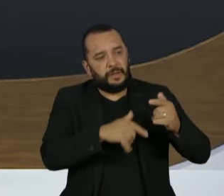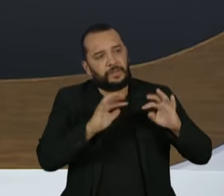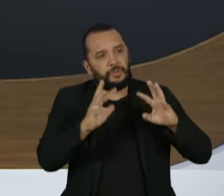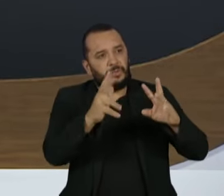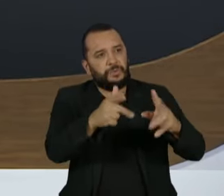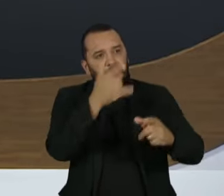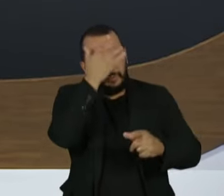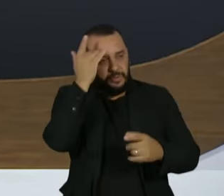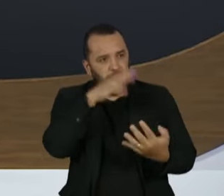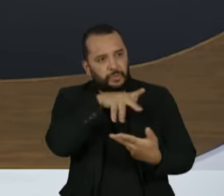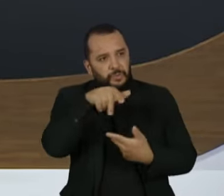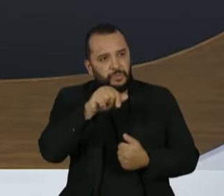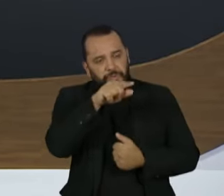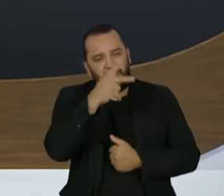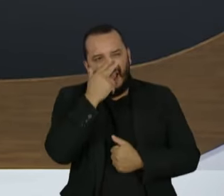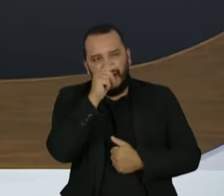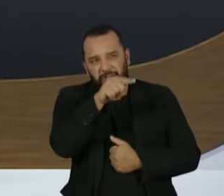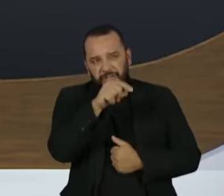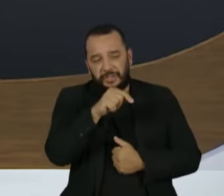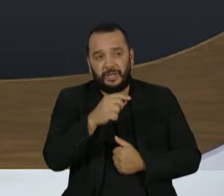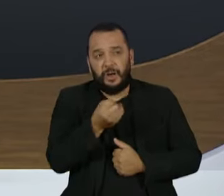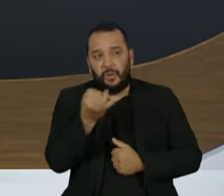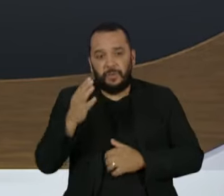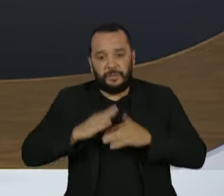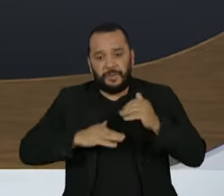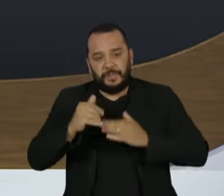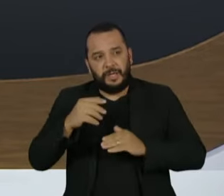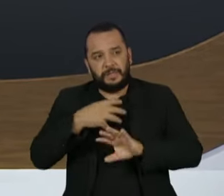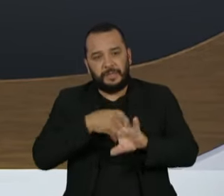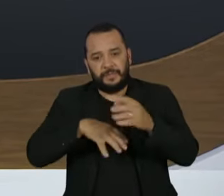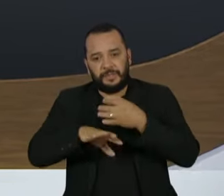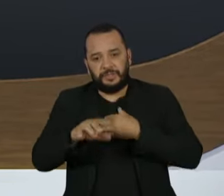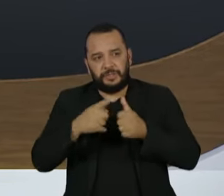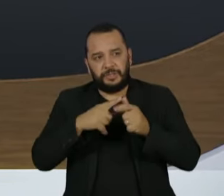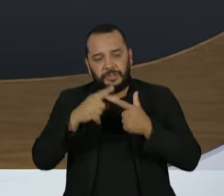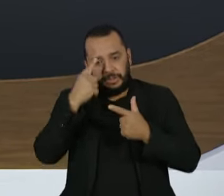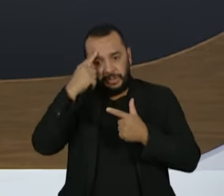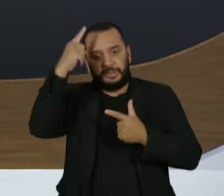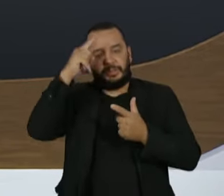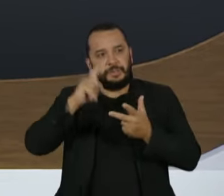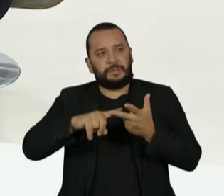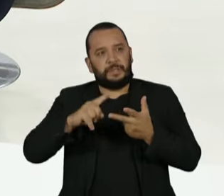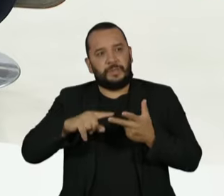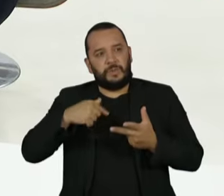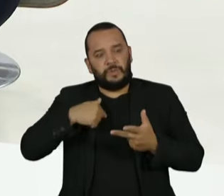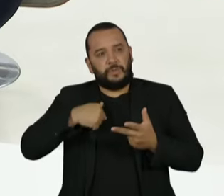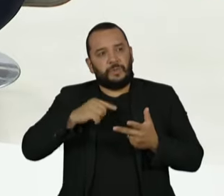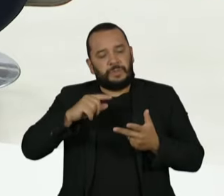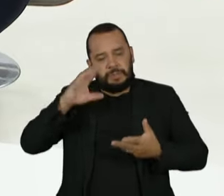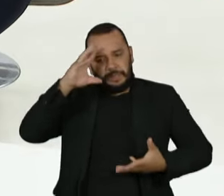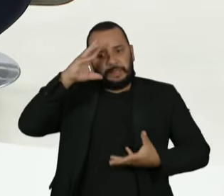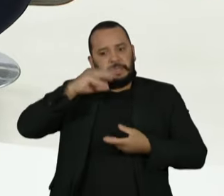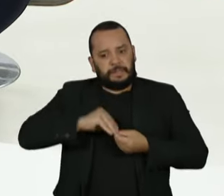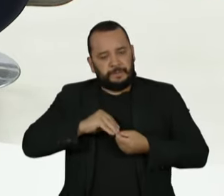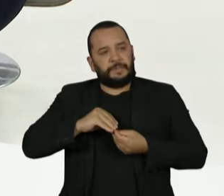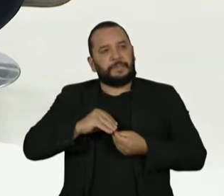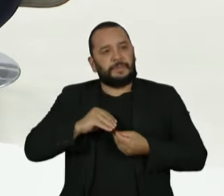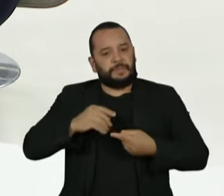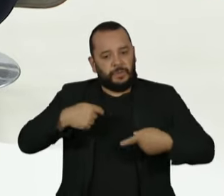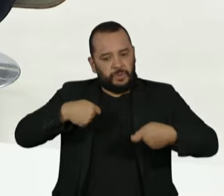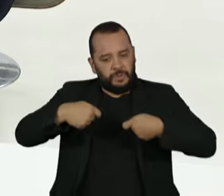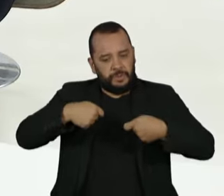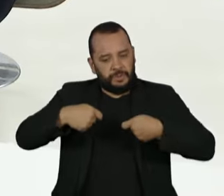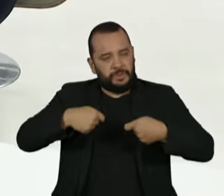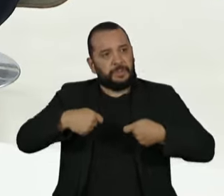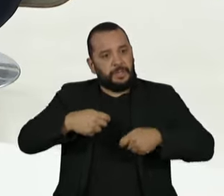todo mundo e você destaca que algumas habilidades como a empatia intuição e o discernimento para lidar com questões emocionalmente